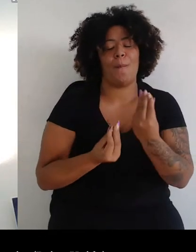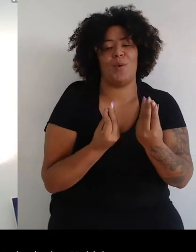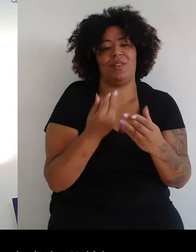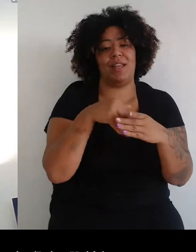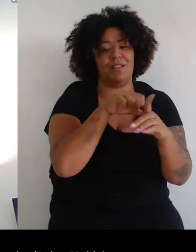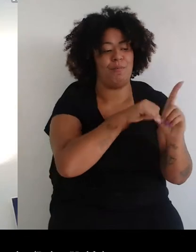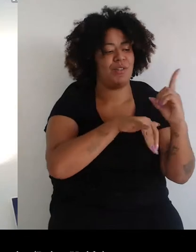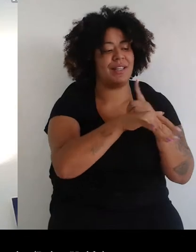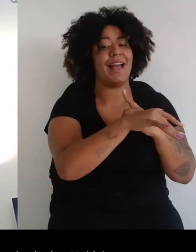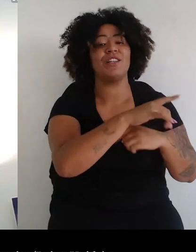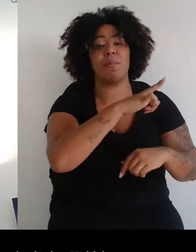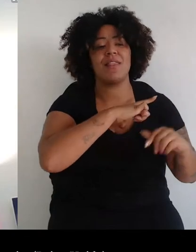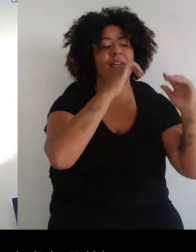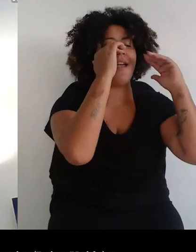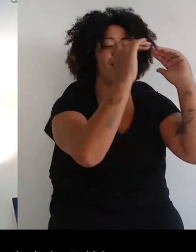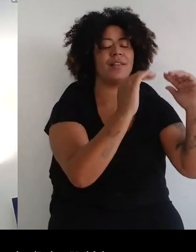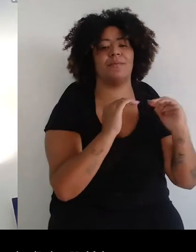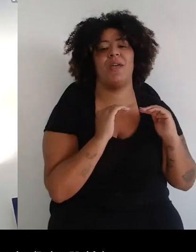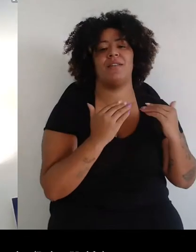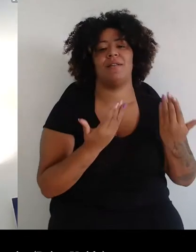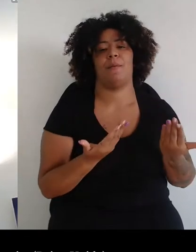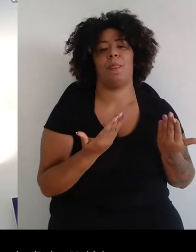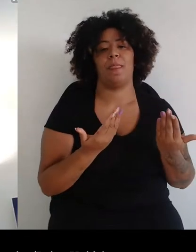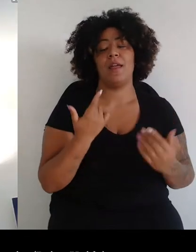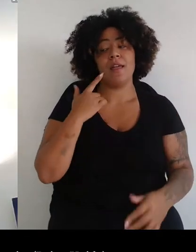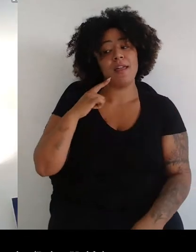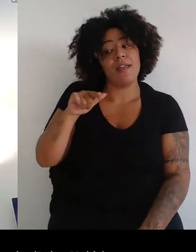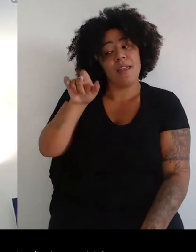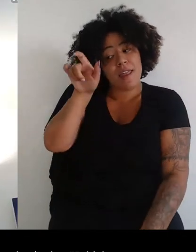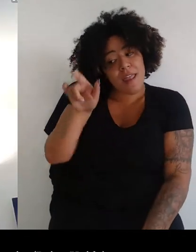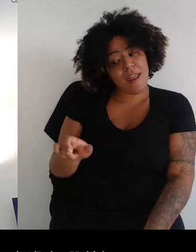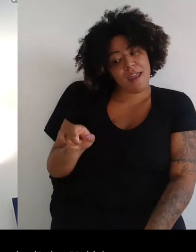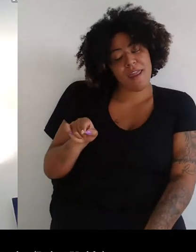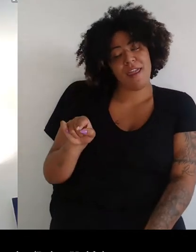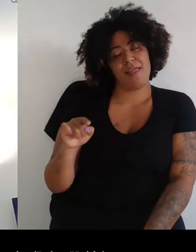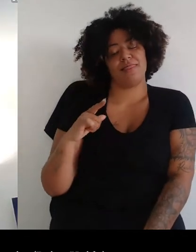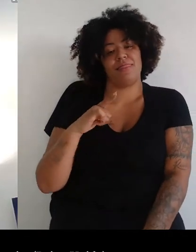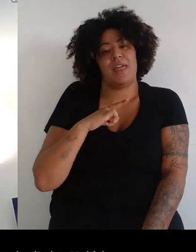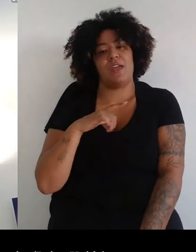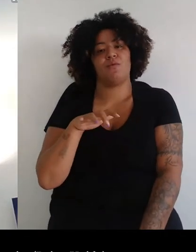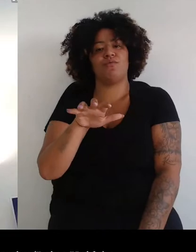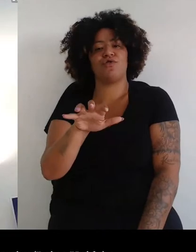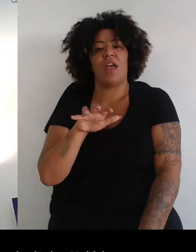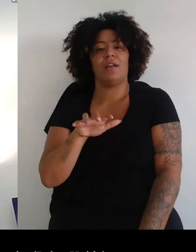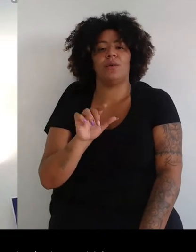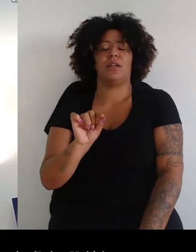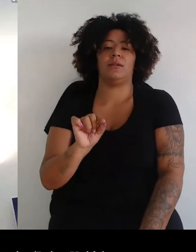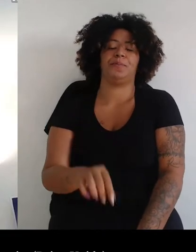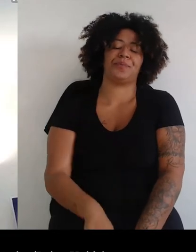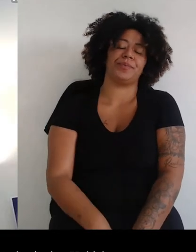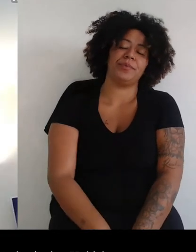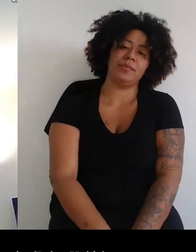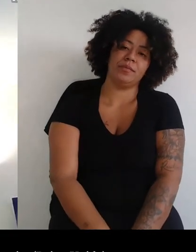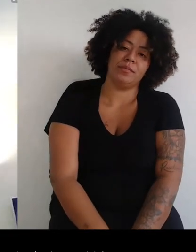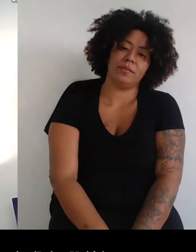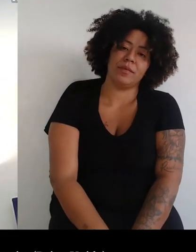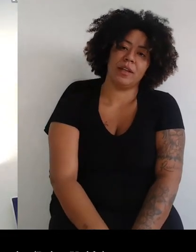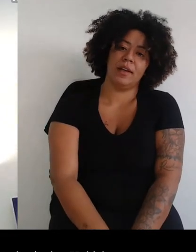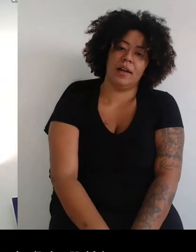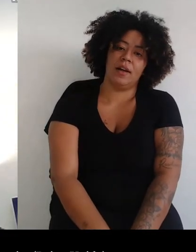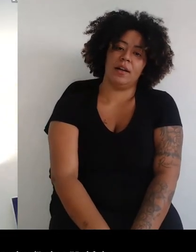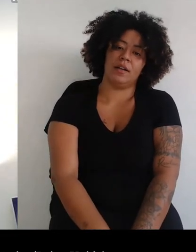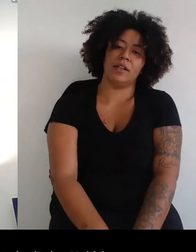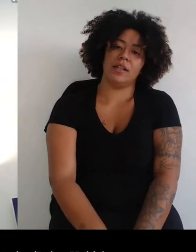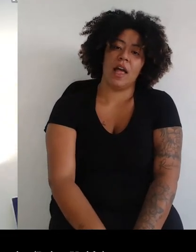e Francis Bacon tem nesse sentido esse tipo de hesitação Será que eu posso brincar